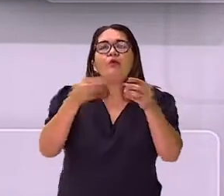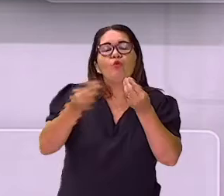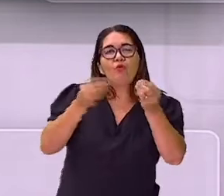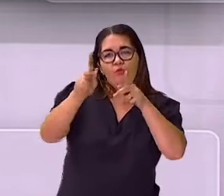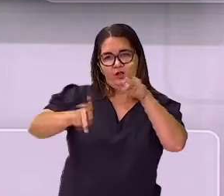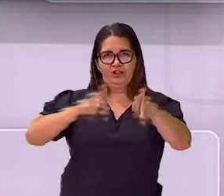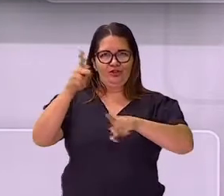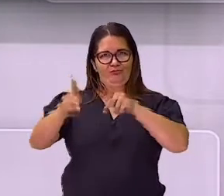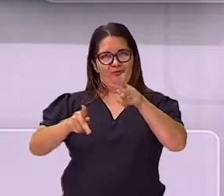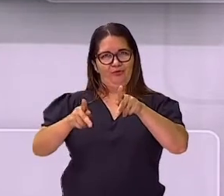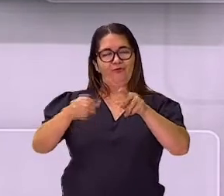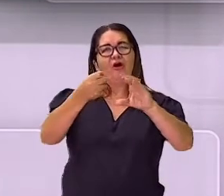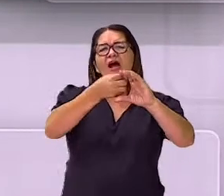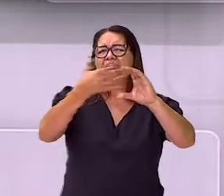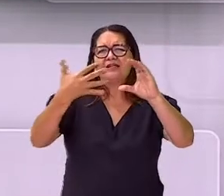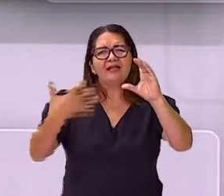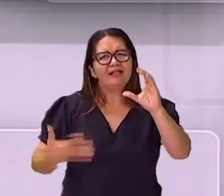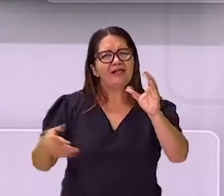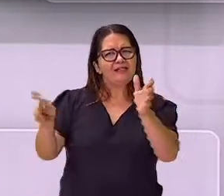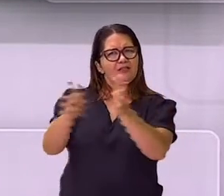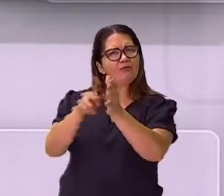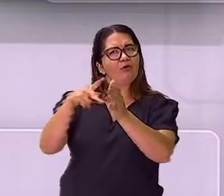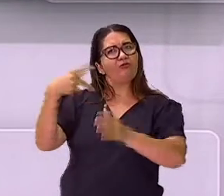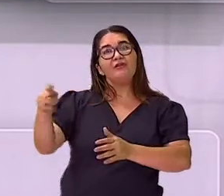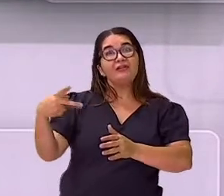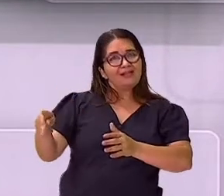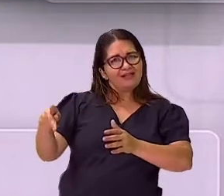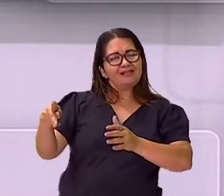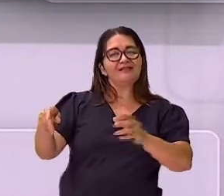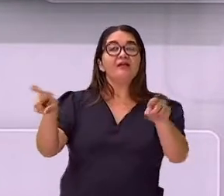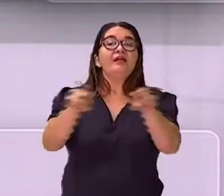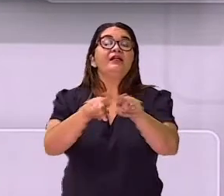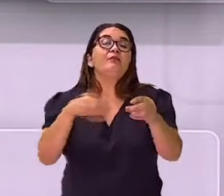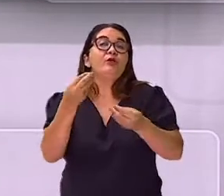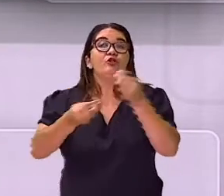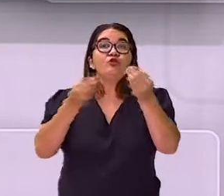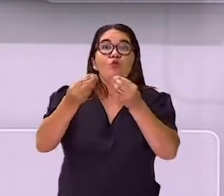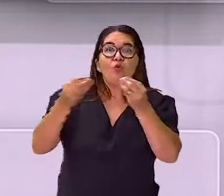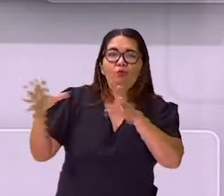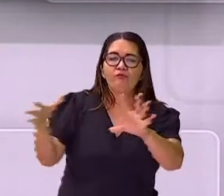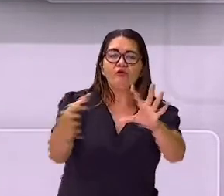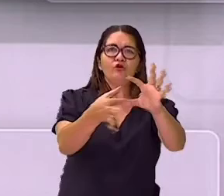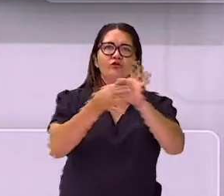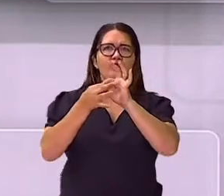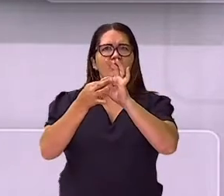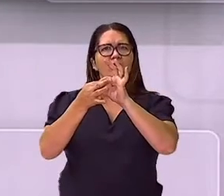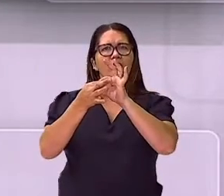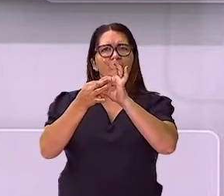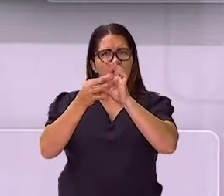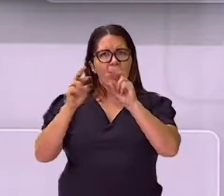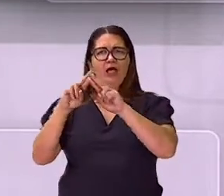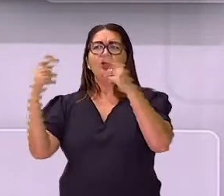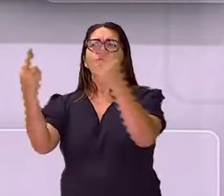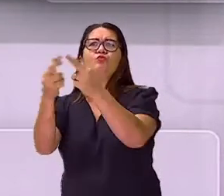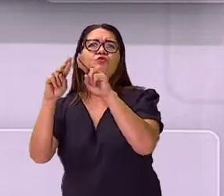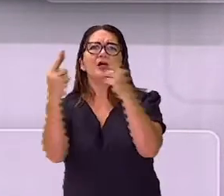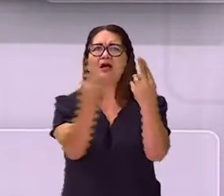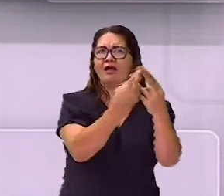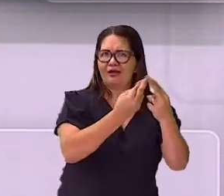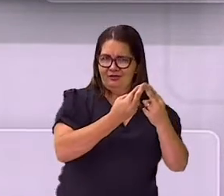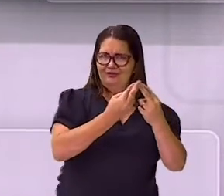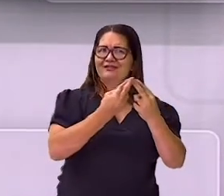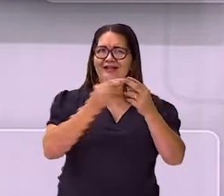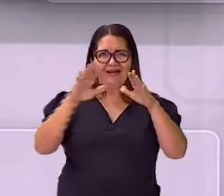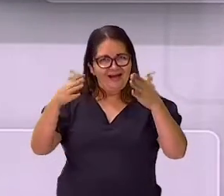região. Conquistou o reino da Média e promoveu a unificação dos reinos dos dois povos,